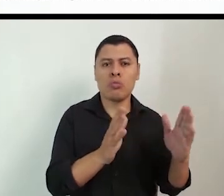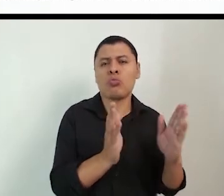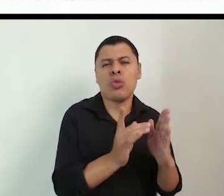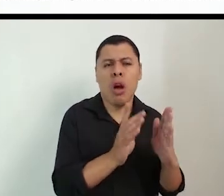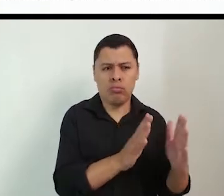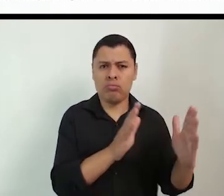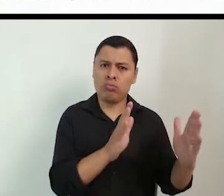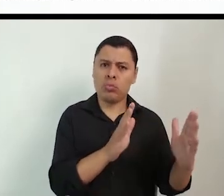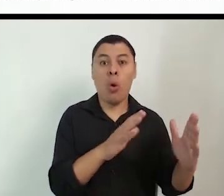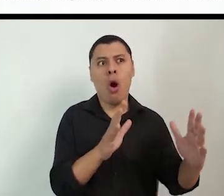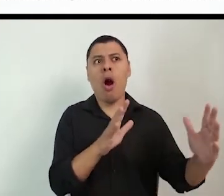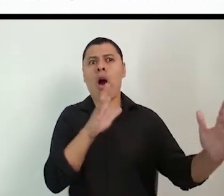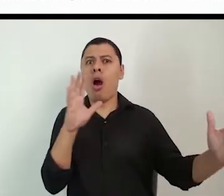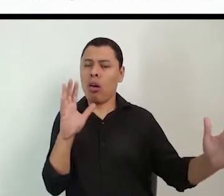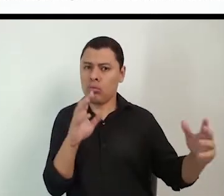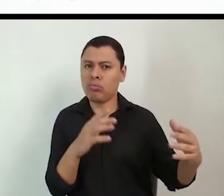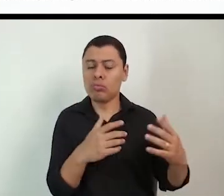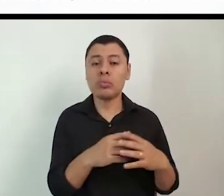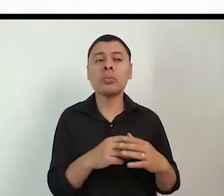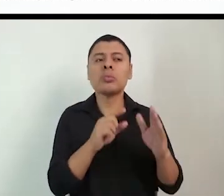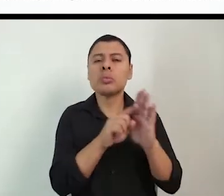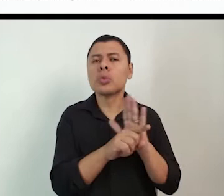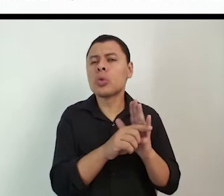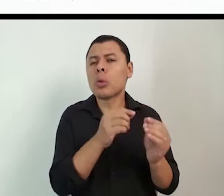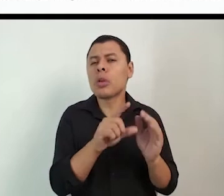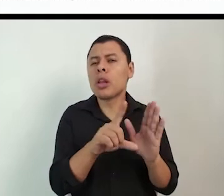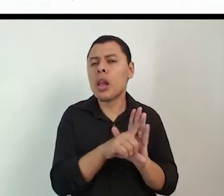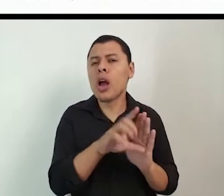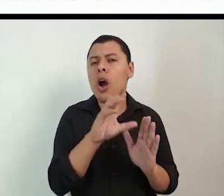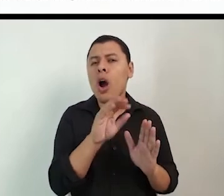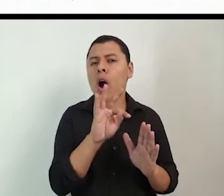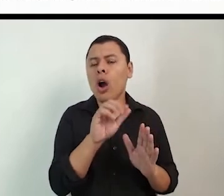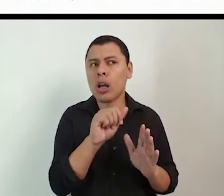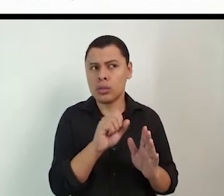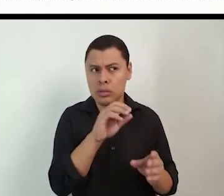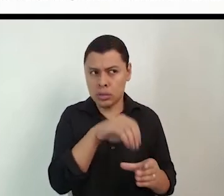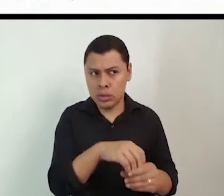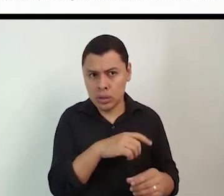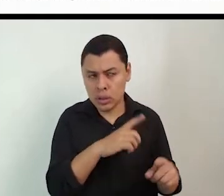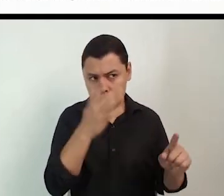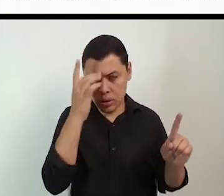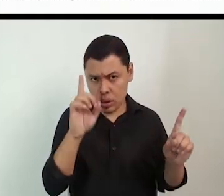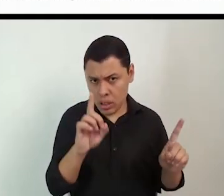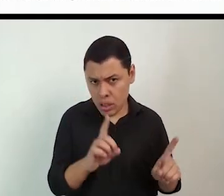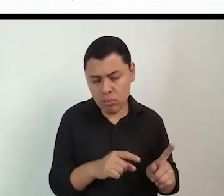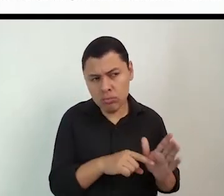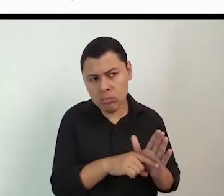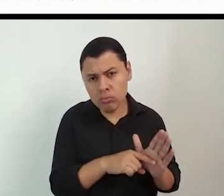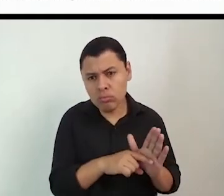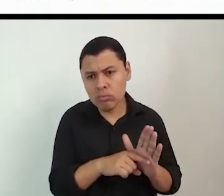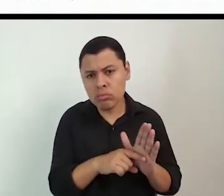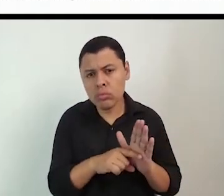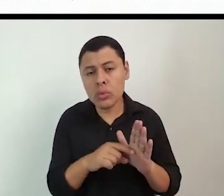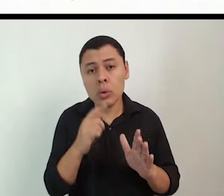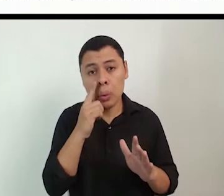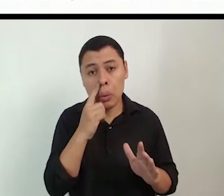questões de lei de cotas e pessoas com deficiência. E a gente entendeu